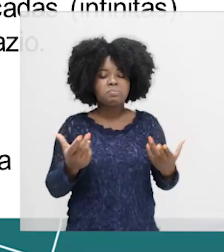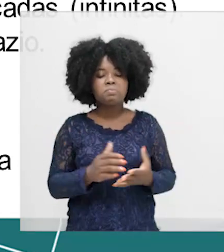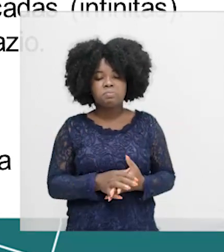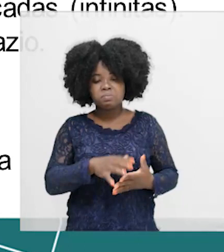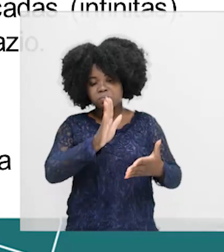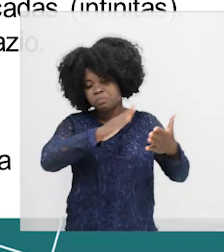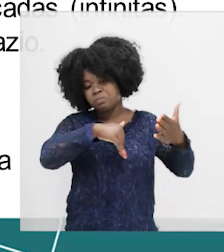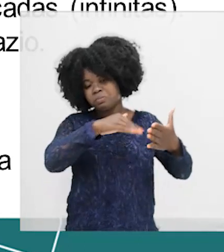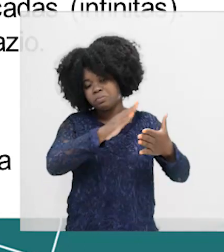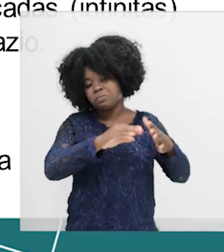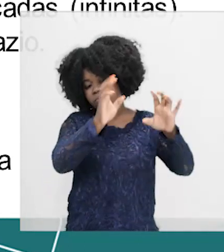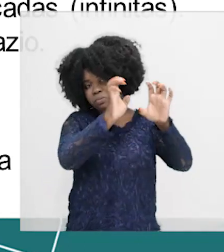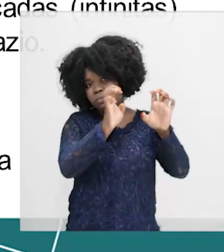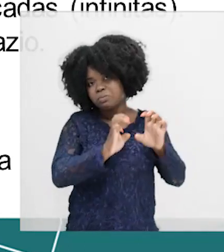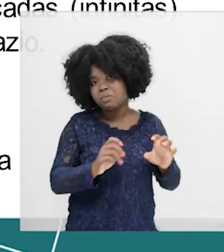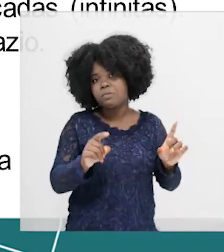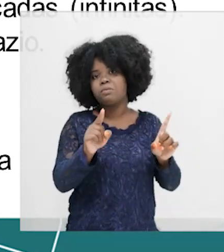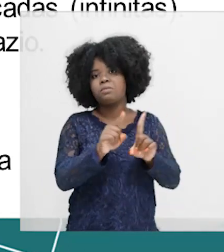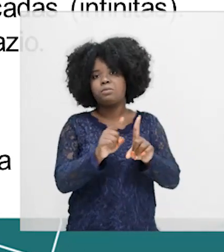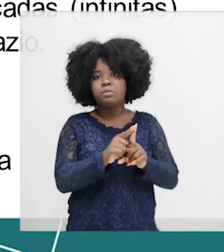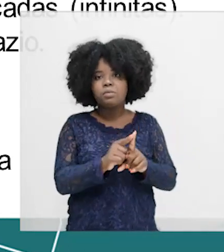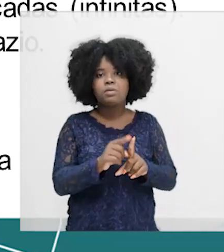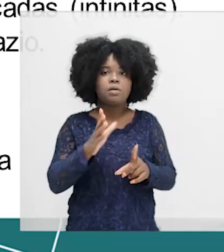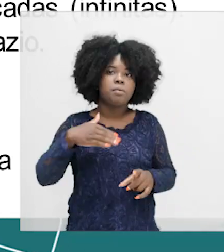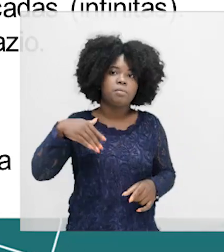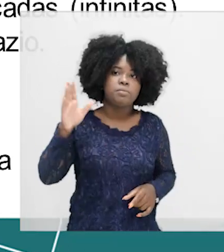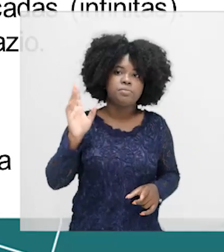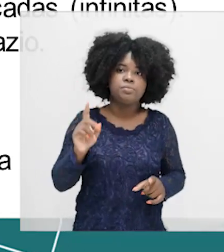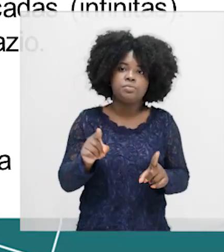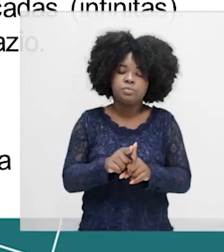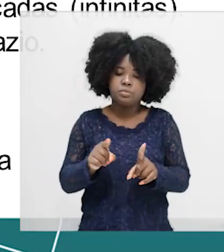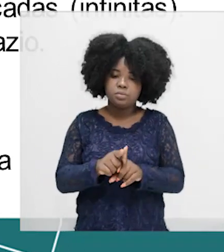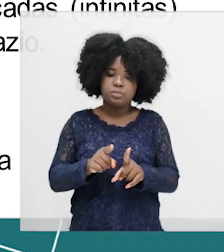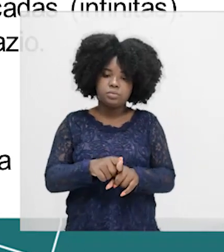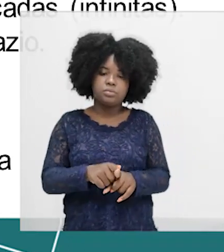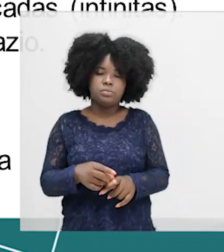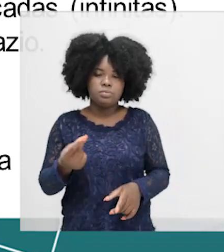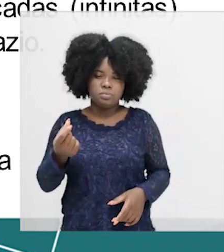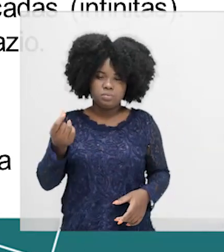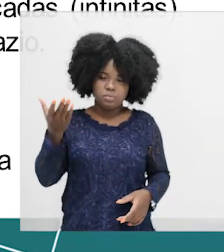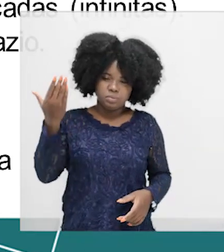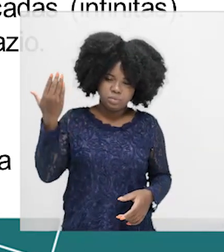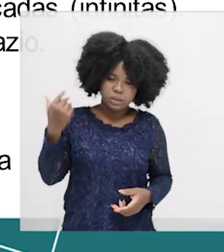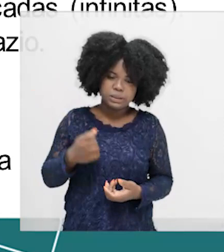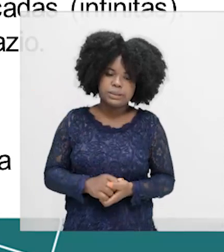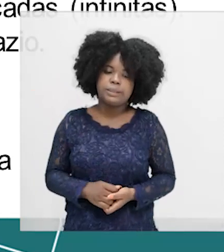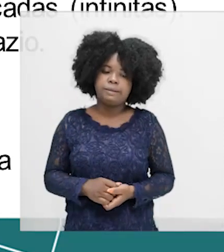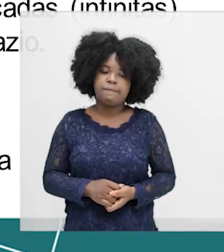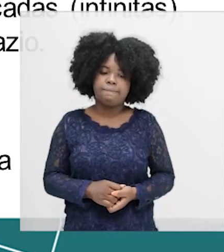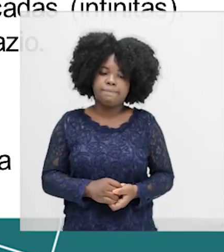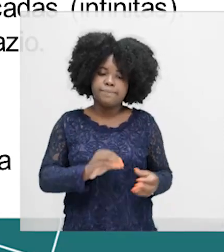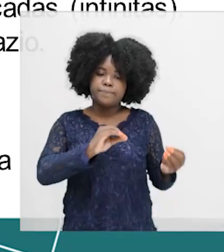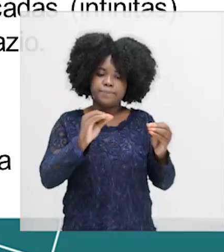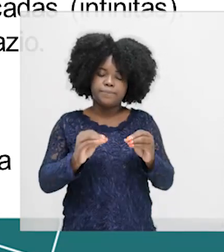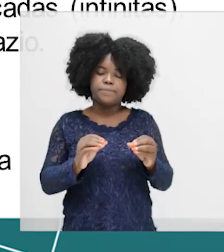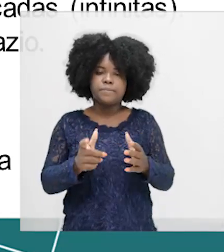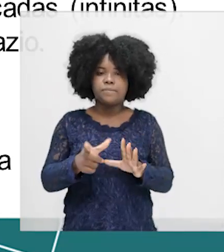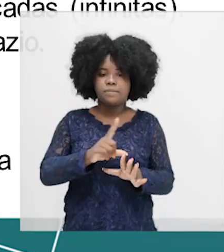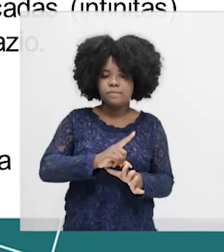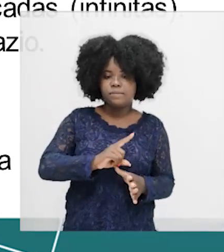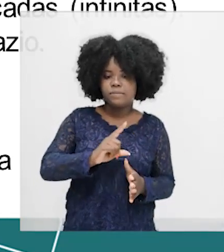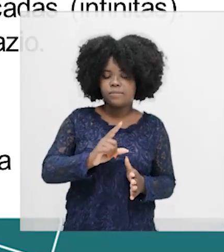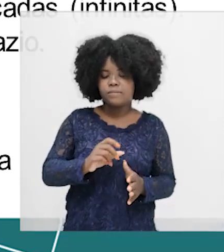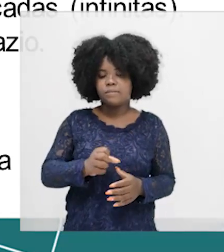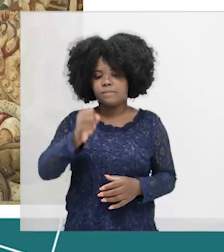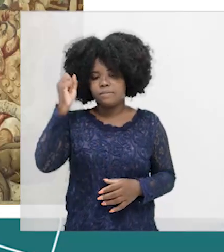E essa estrutura, já as mais antigas que foram documentadas, datam antes do século XII. Vamos